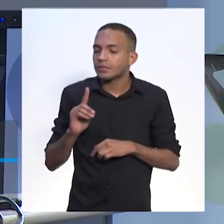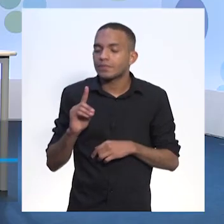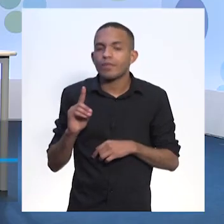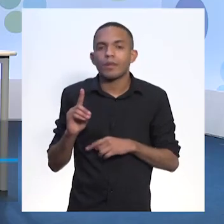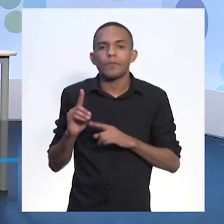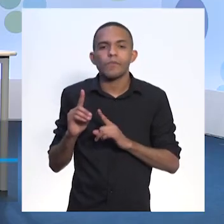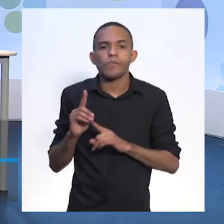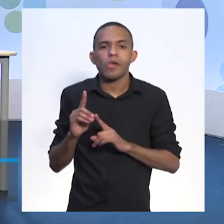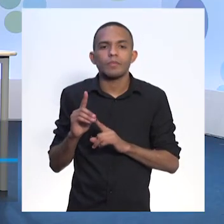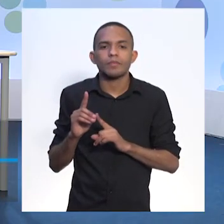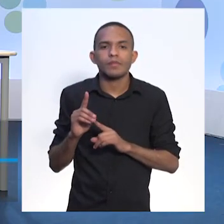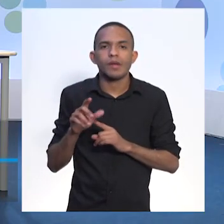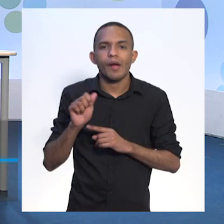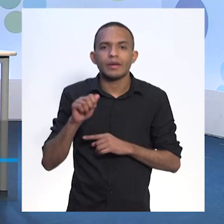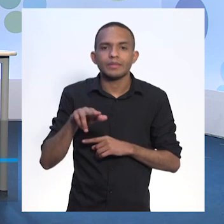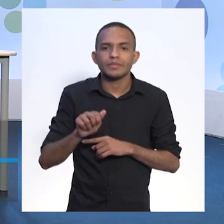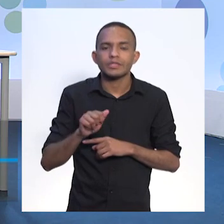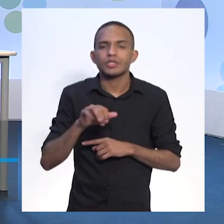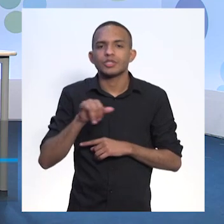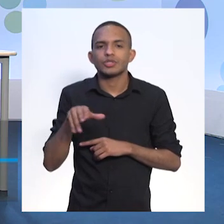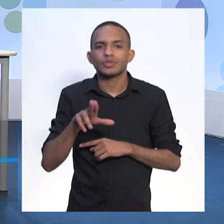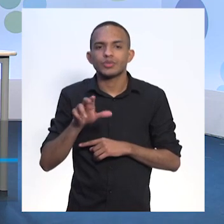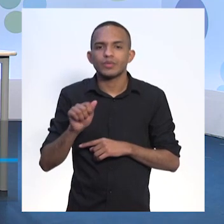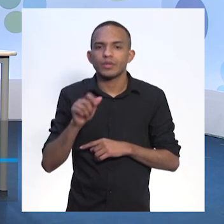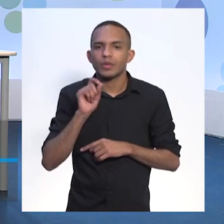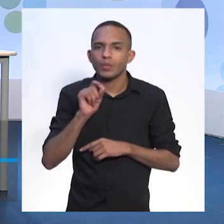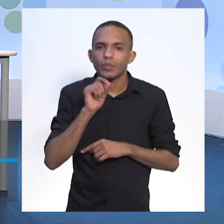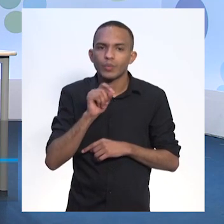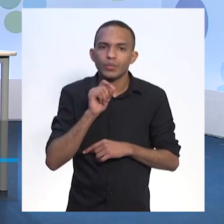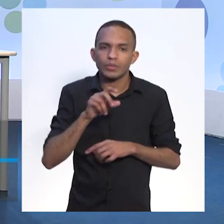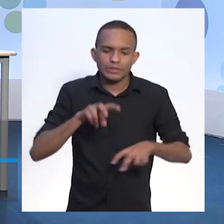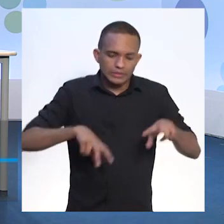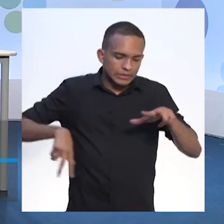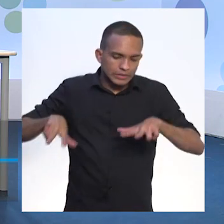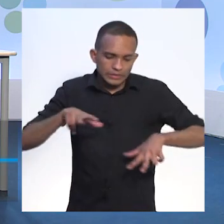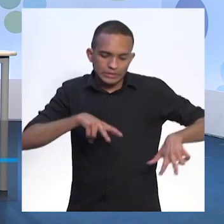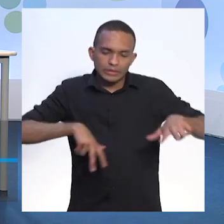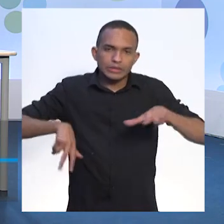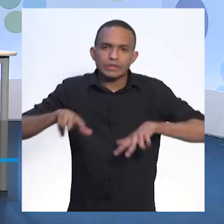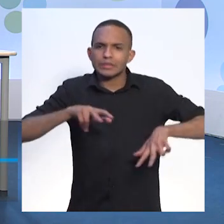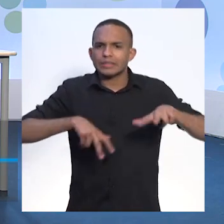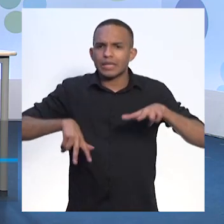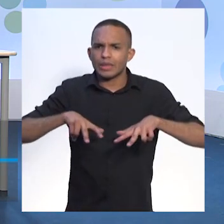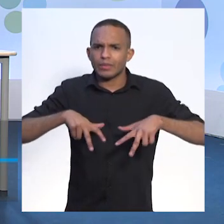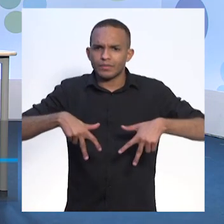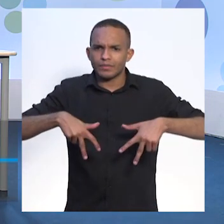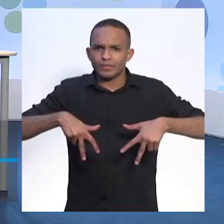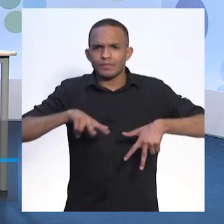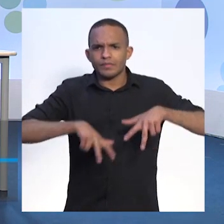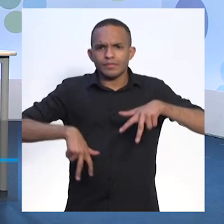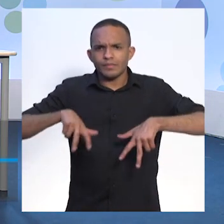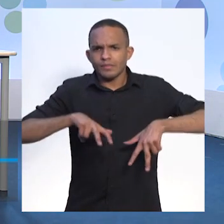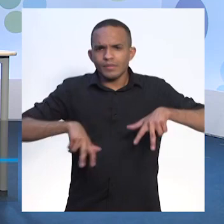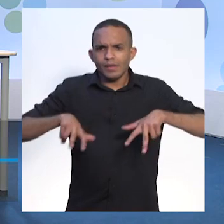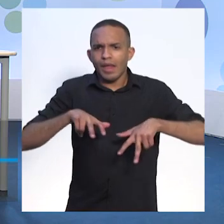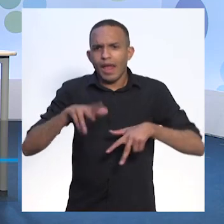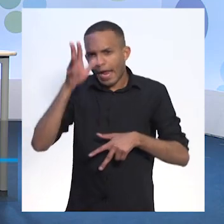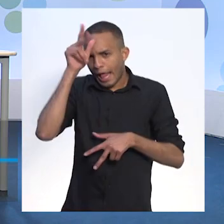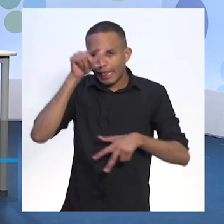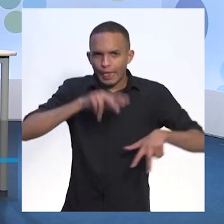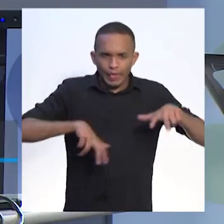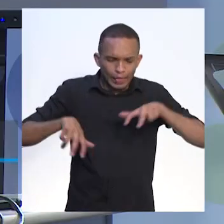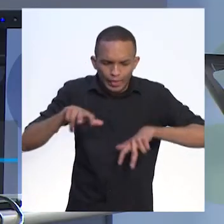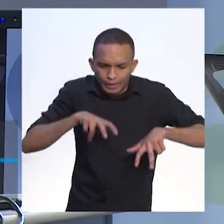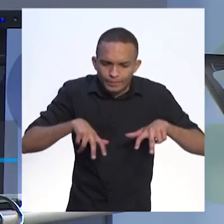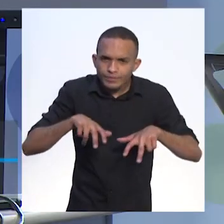Letra D. a Ana Júlia colocou, ela ciscando, a engoliu. Michele. Ciscando. A Michele colocou só ciscando. Tá. Não colocou. A Ana Júlia colocou,